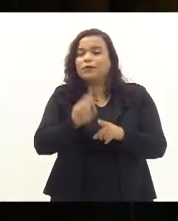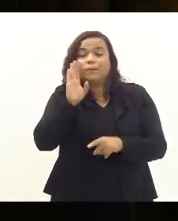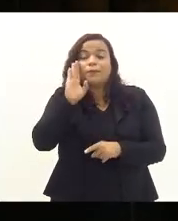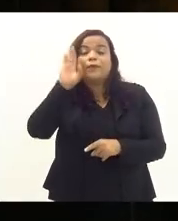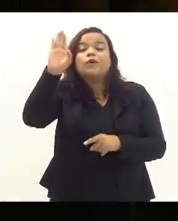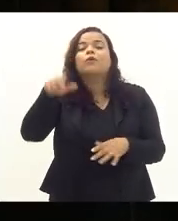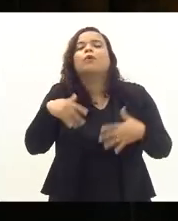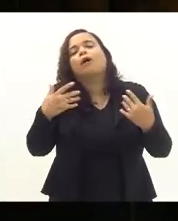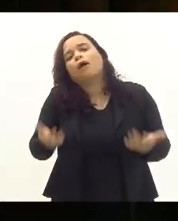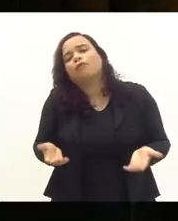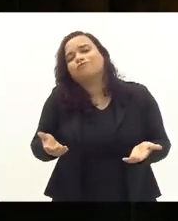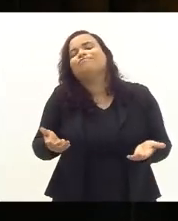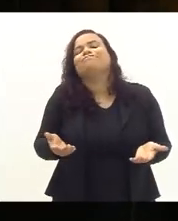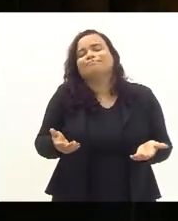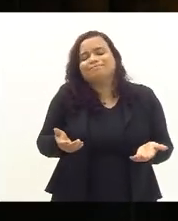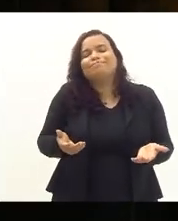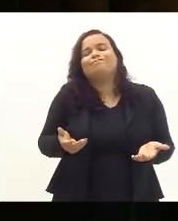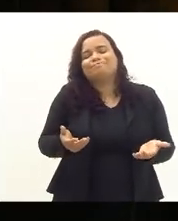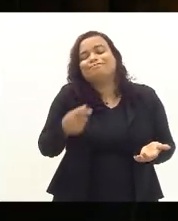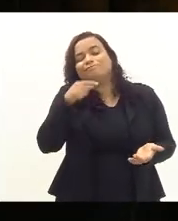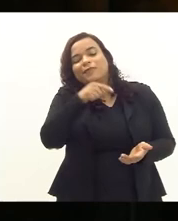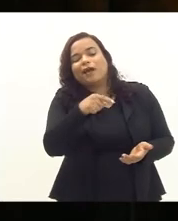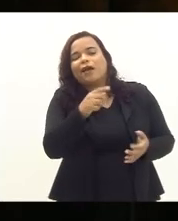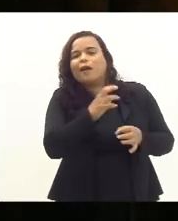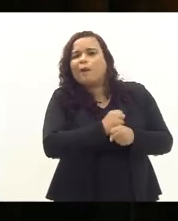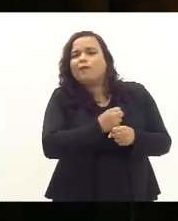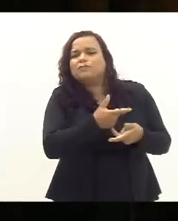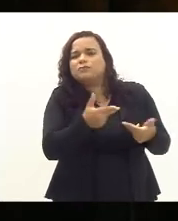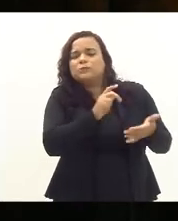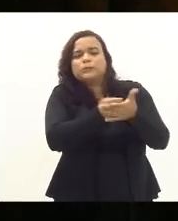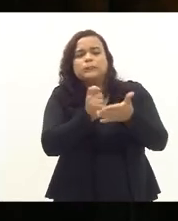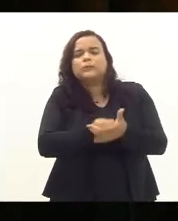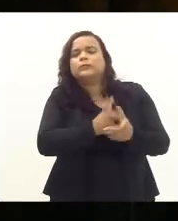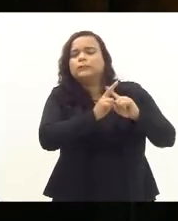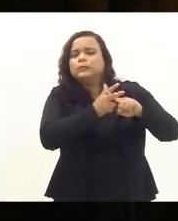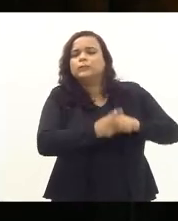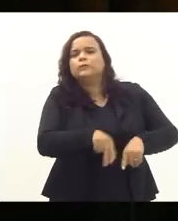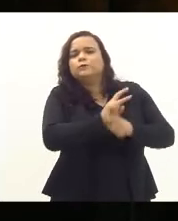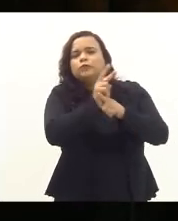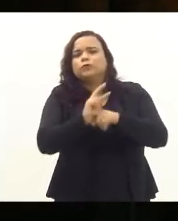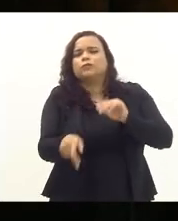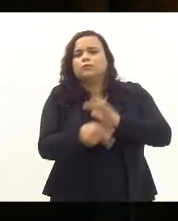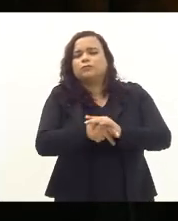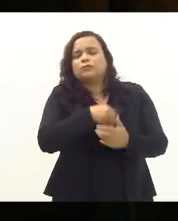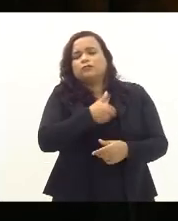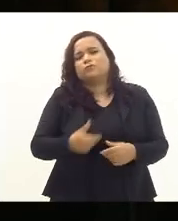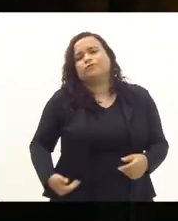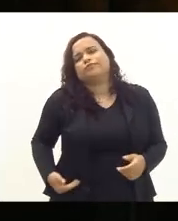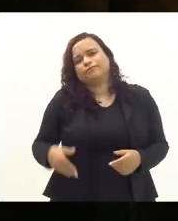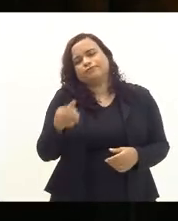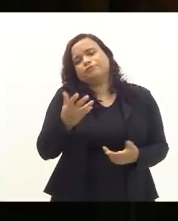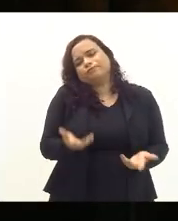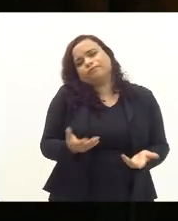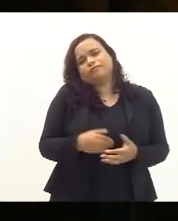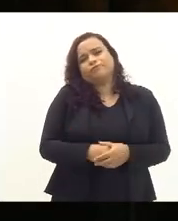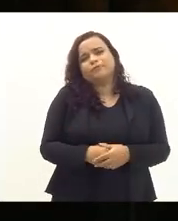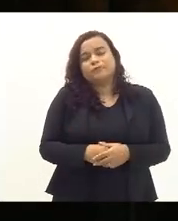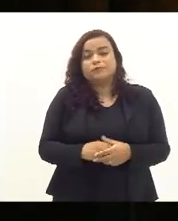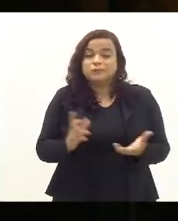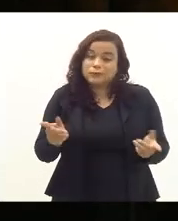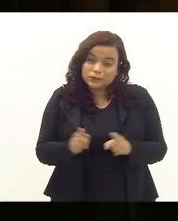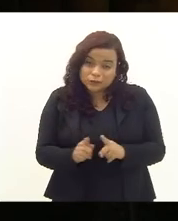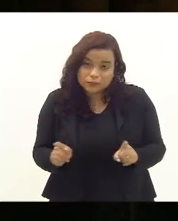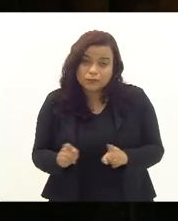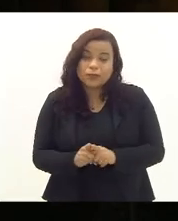para com as contas e o ajuste fiscal do governo E aí senhora